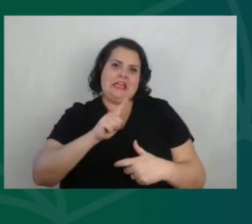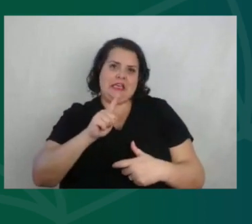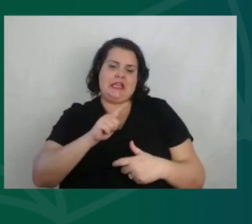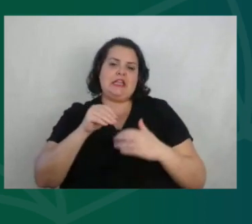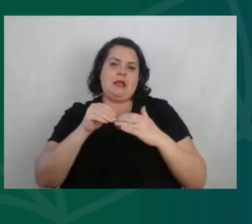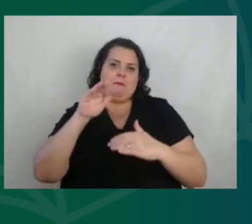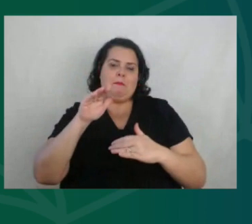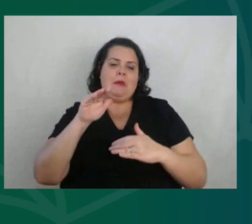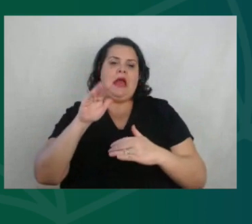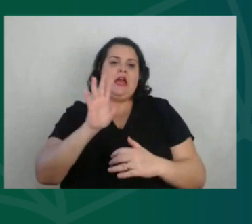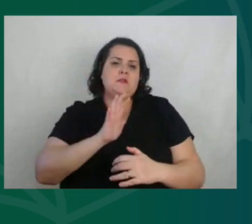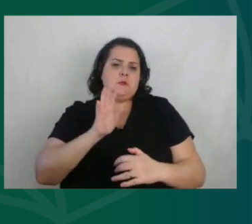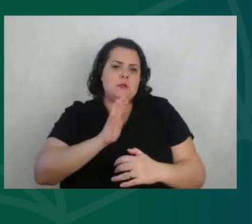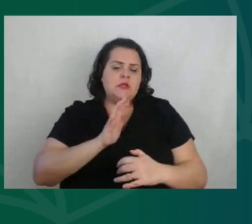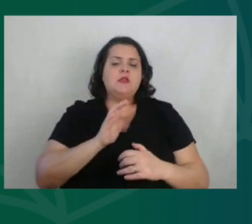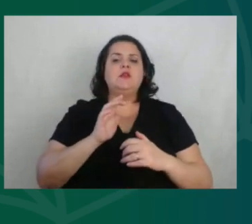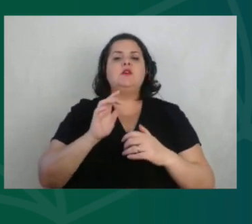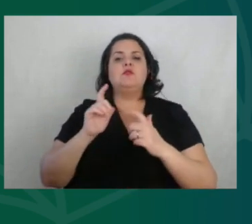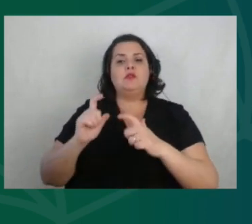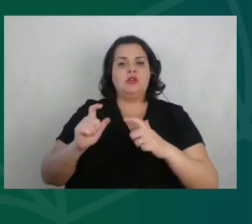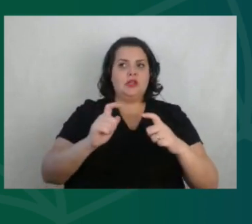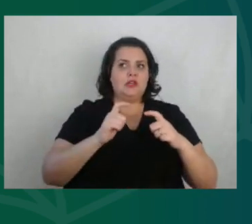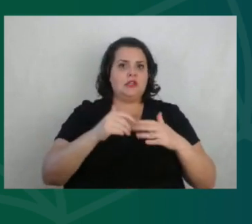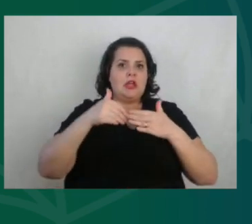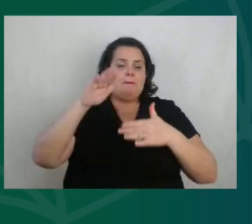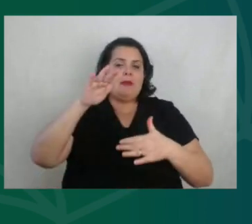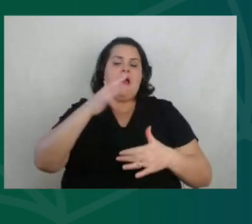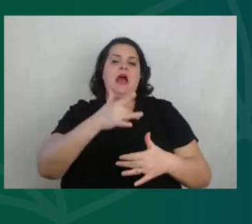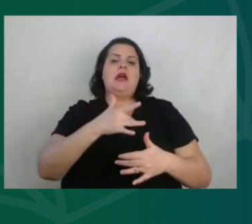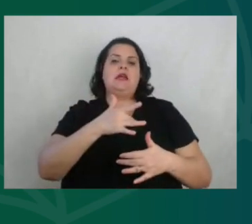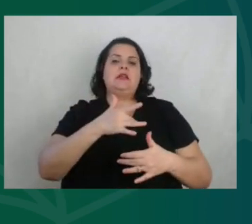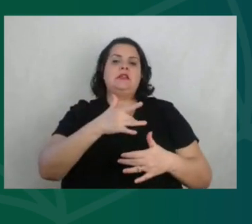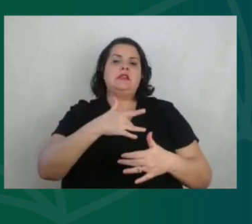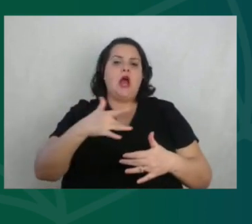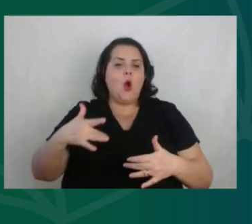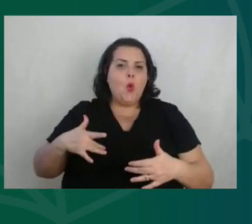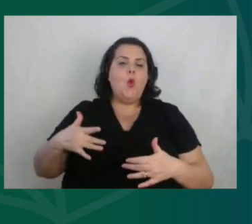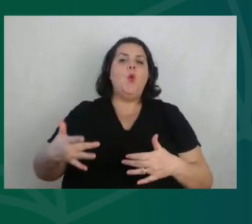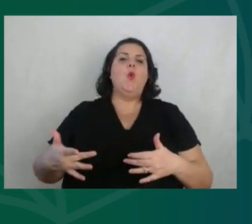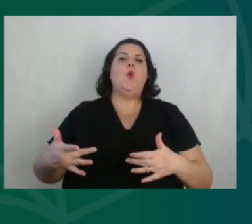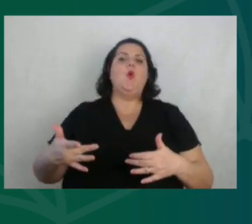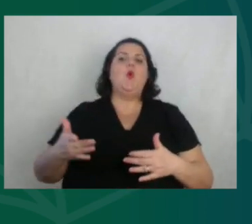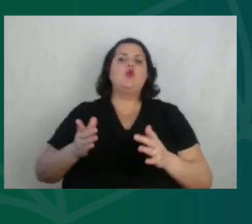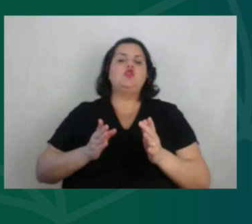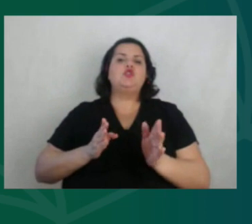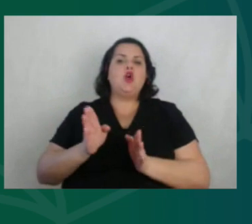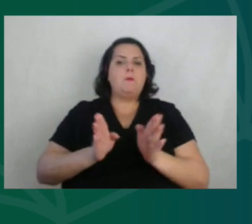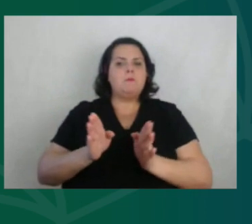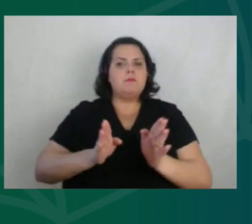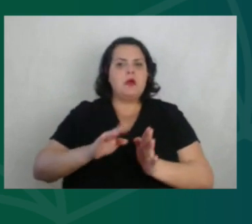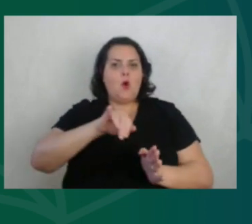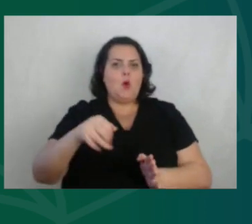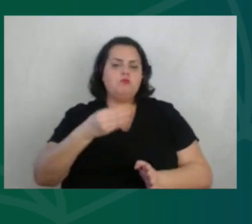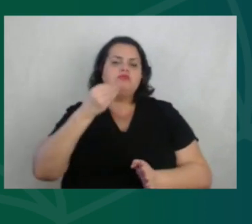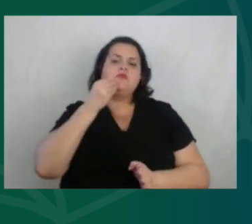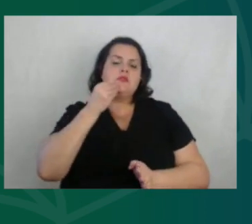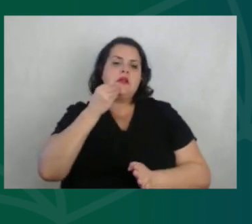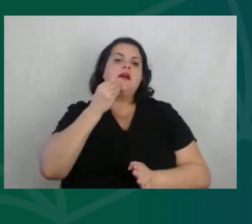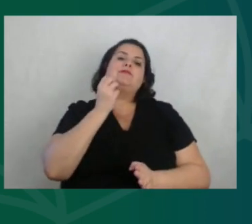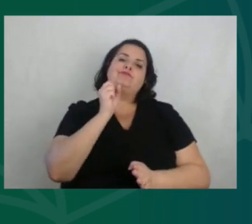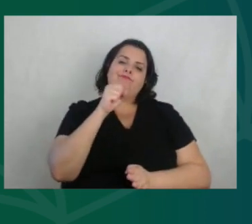você tem um poder aquisitivo melhor, você poupa e